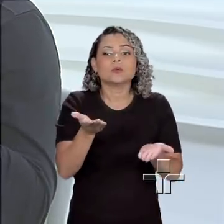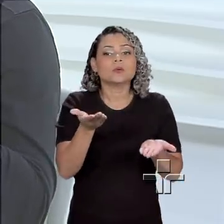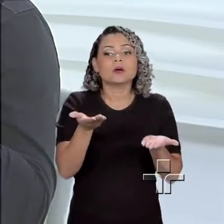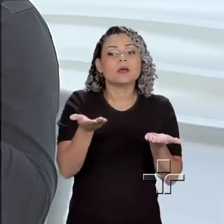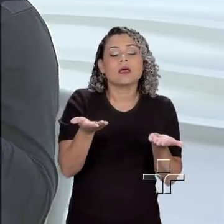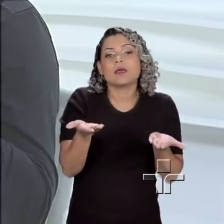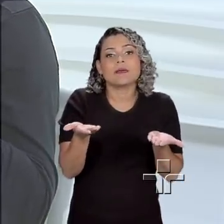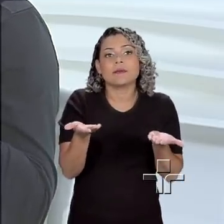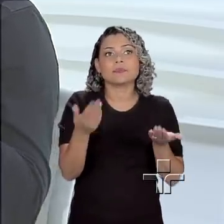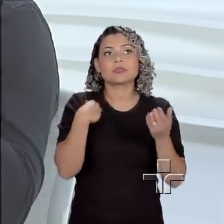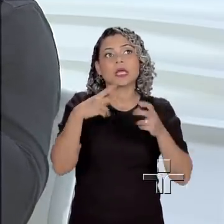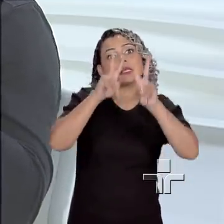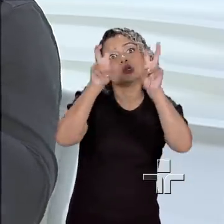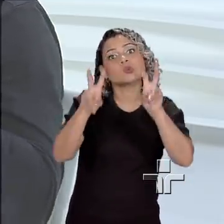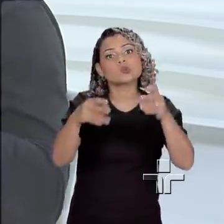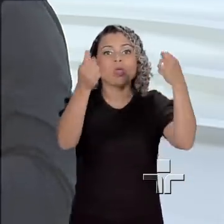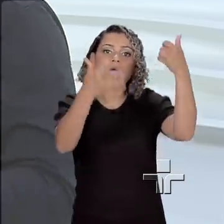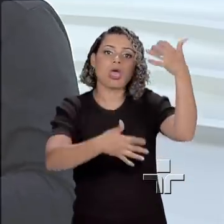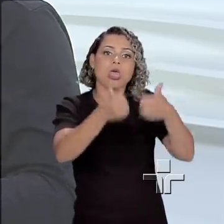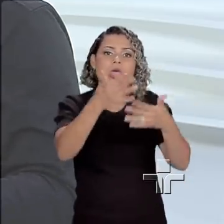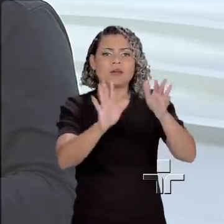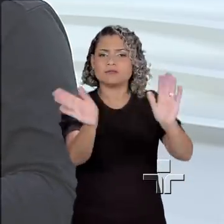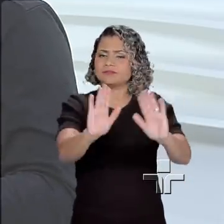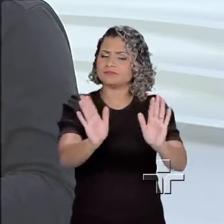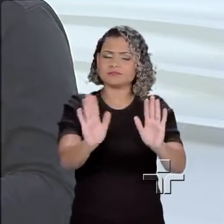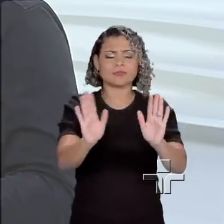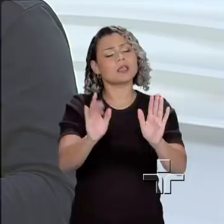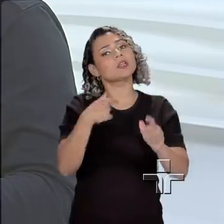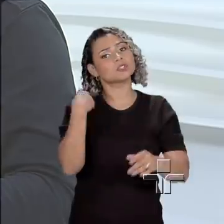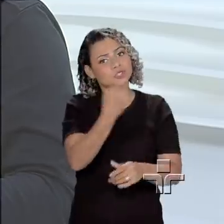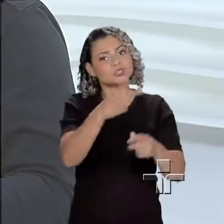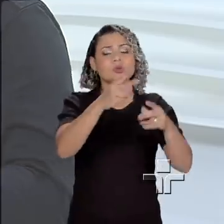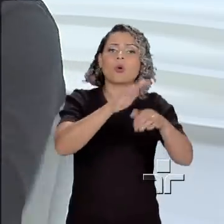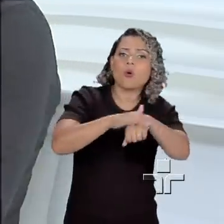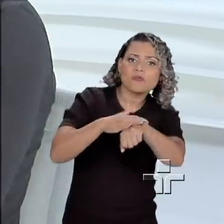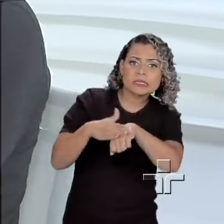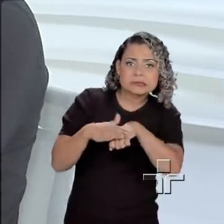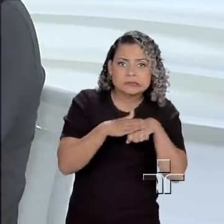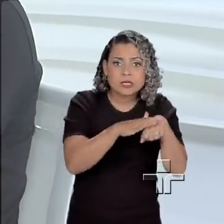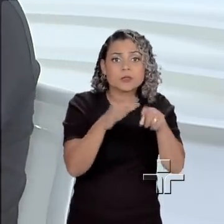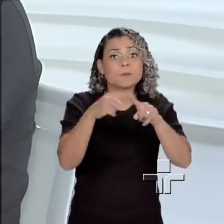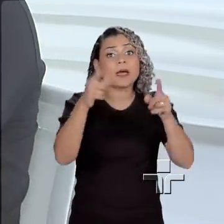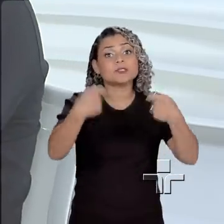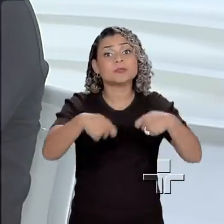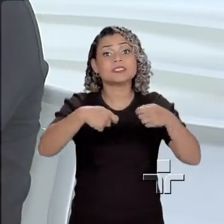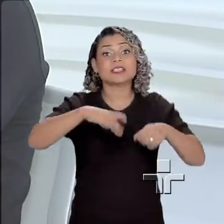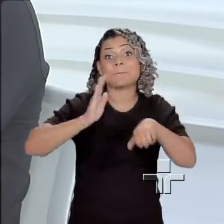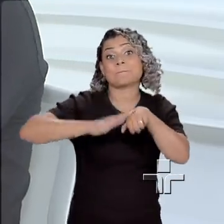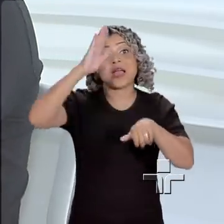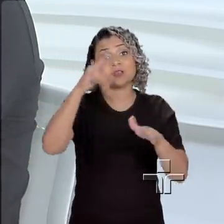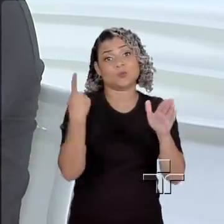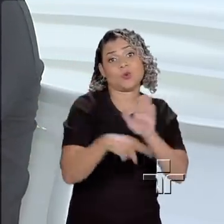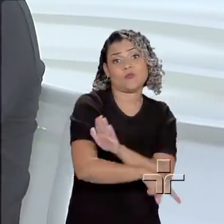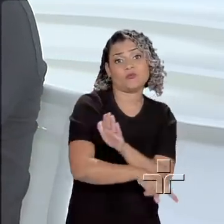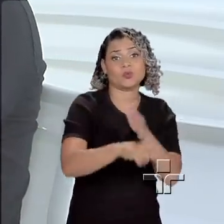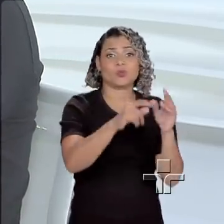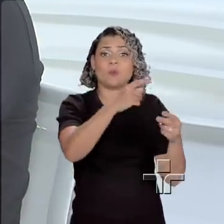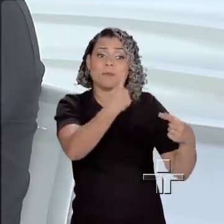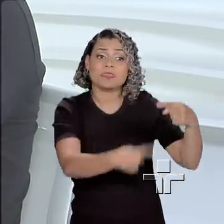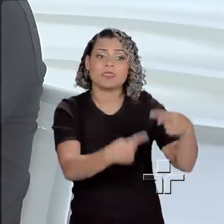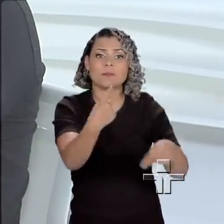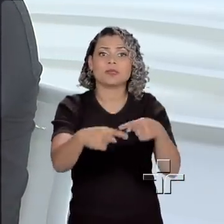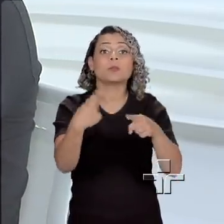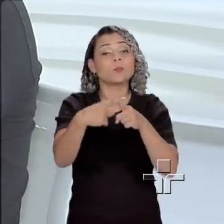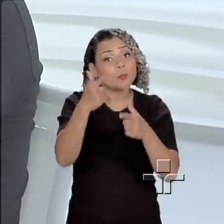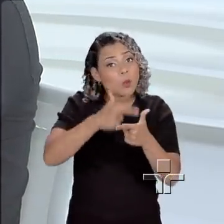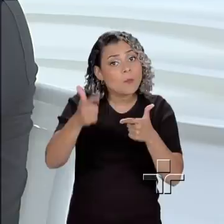mais. Mas o problema não é só que a gente está conversando sobre isso, mas que a gente deveria conversar muito mais sobre isso, porque é um problema